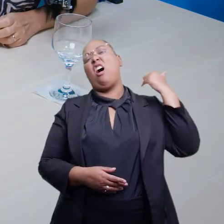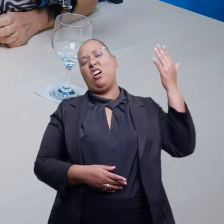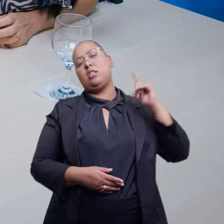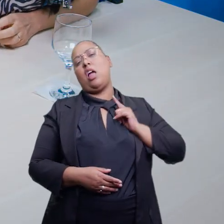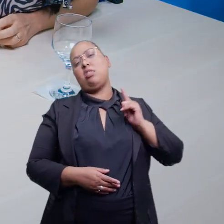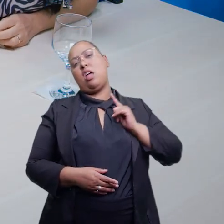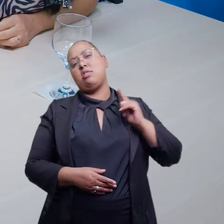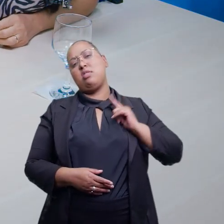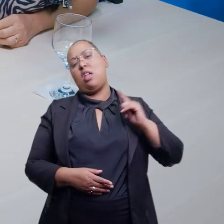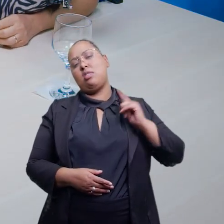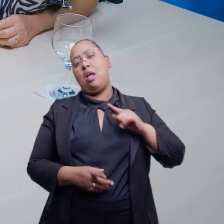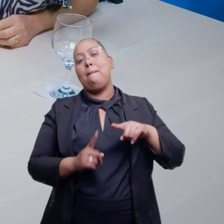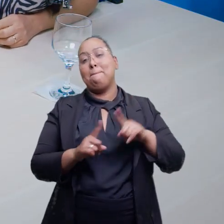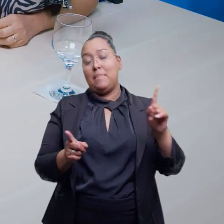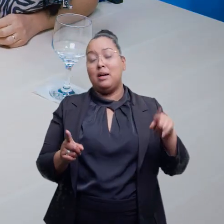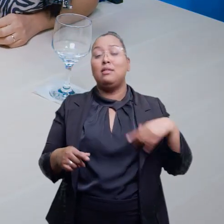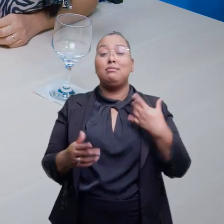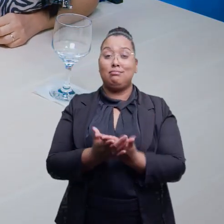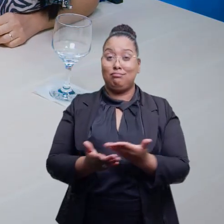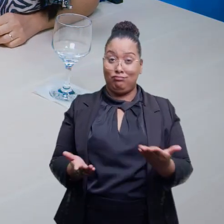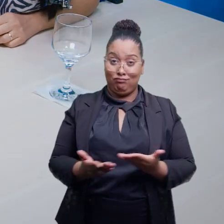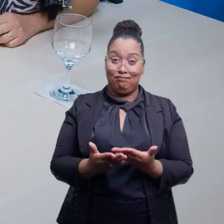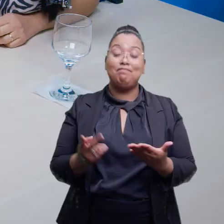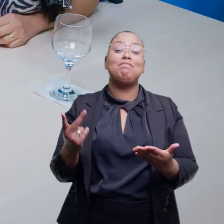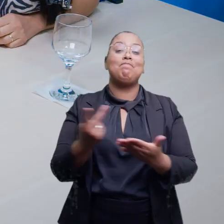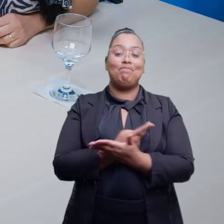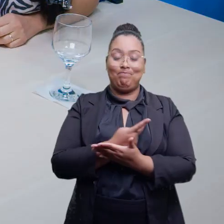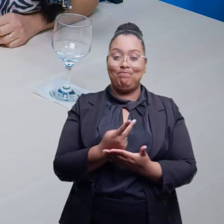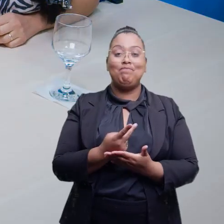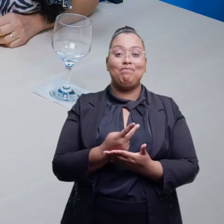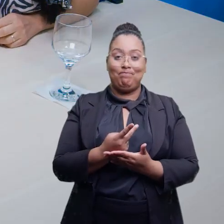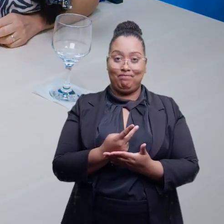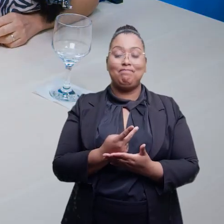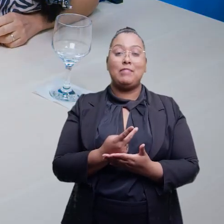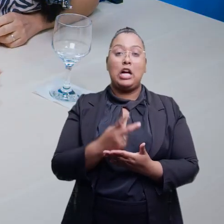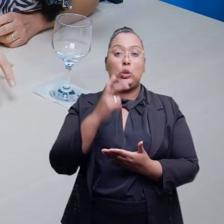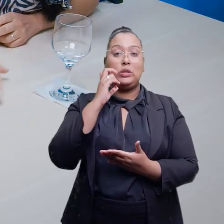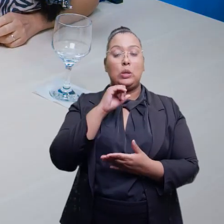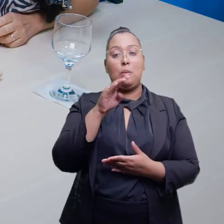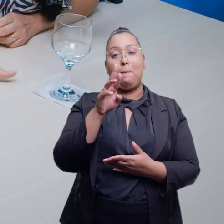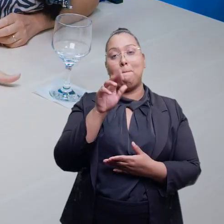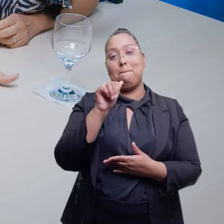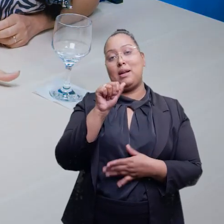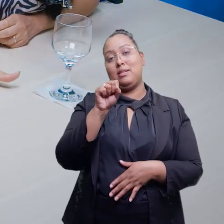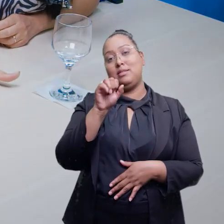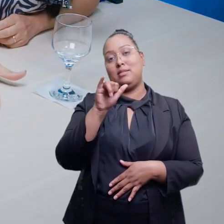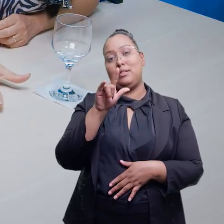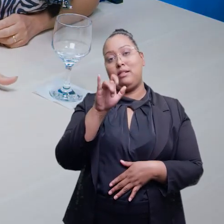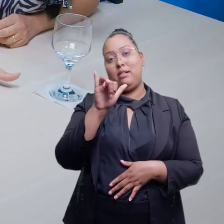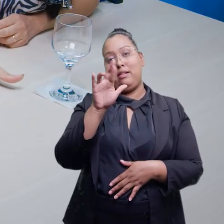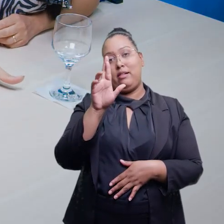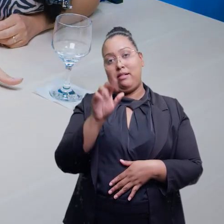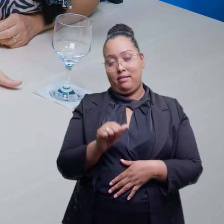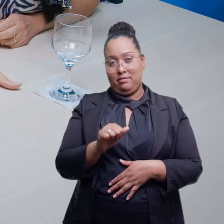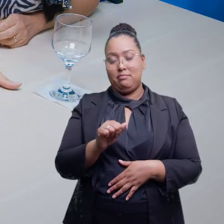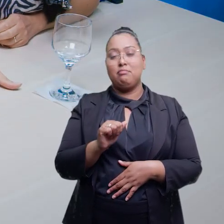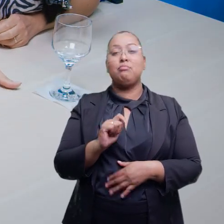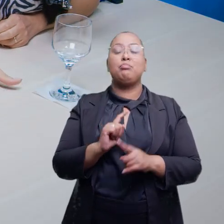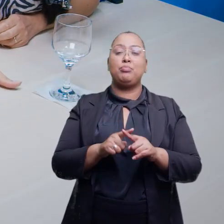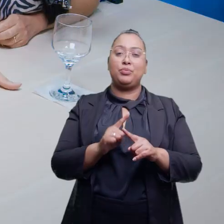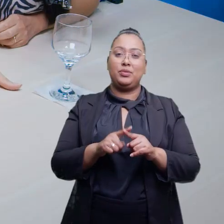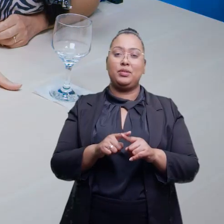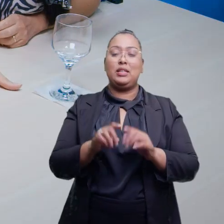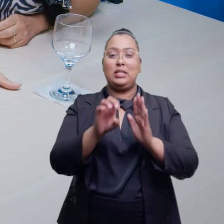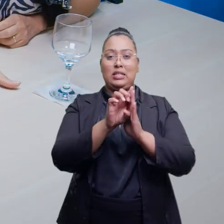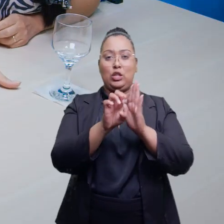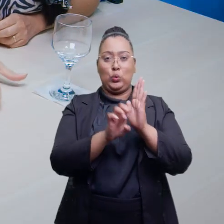antes, mas a gente tem muitos casos que acontecem ainda, né? Porque tem um dispositivo